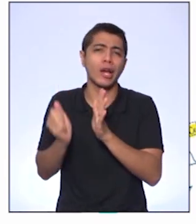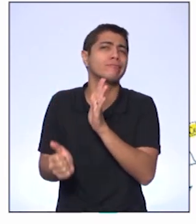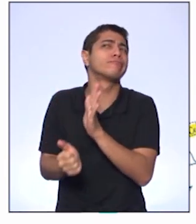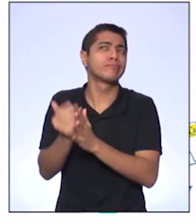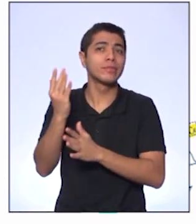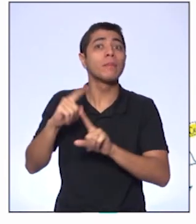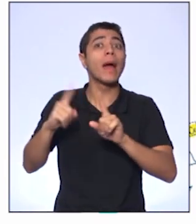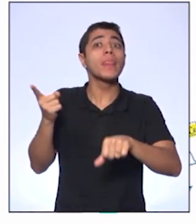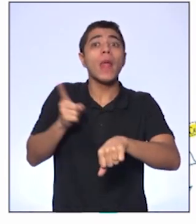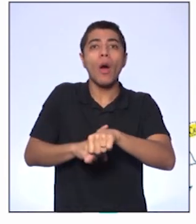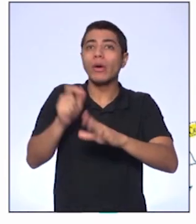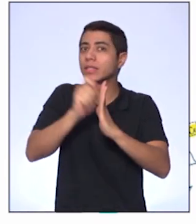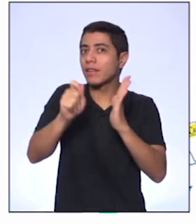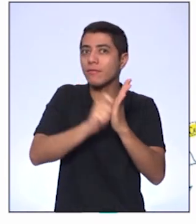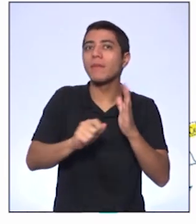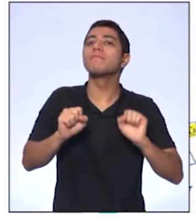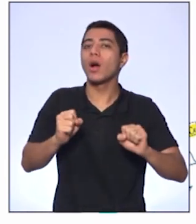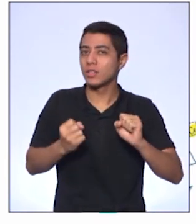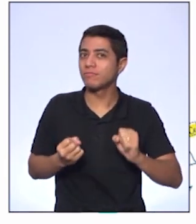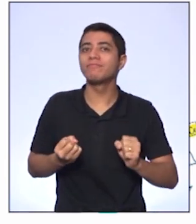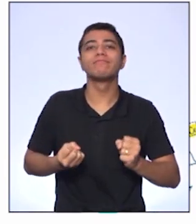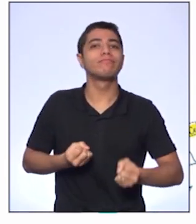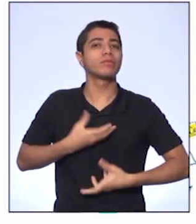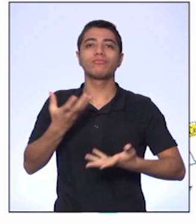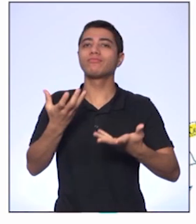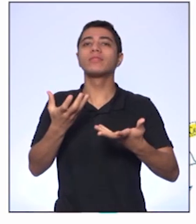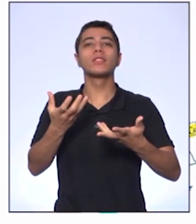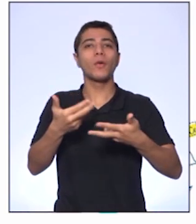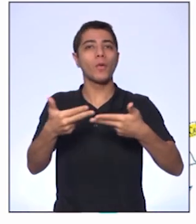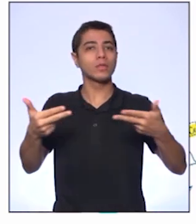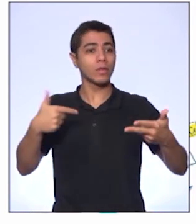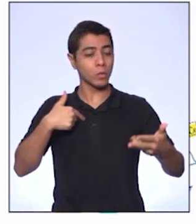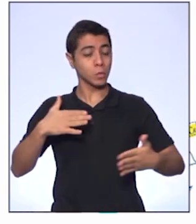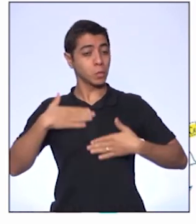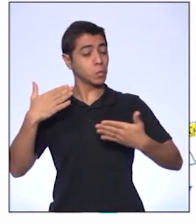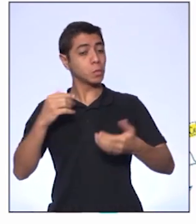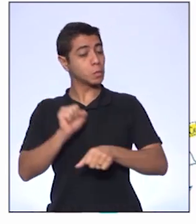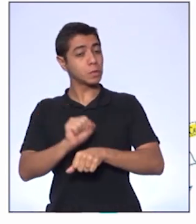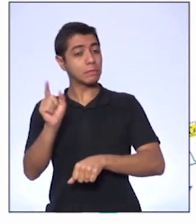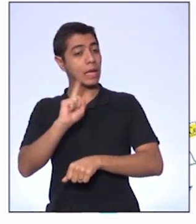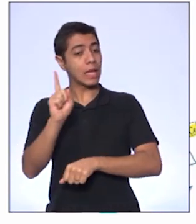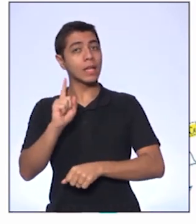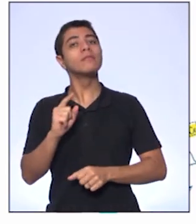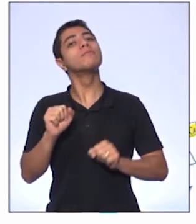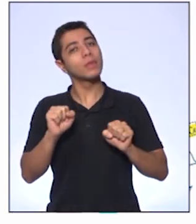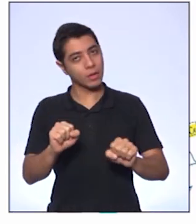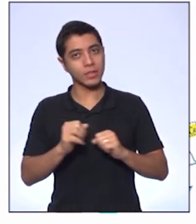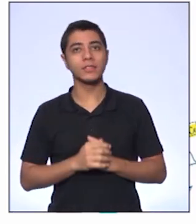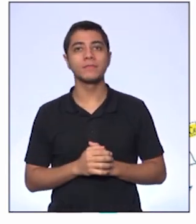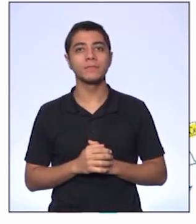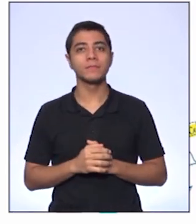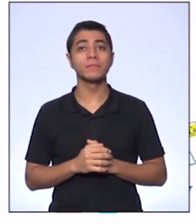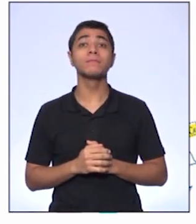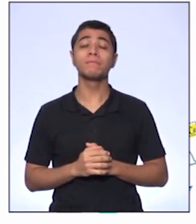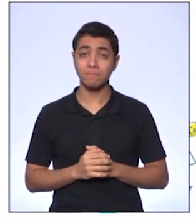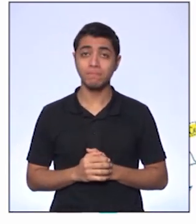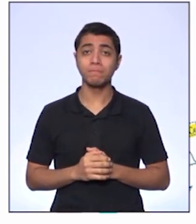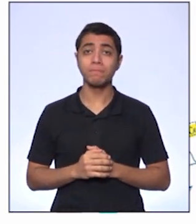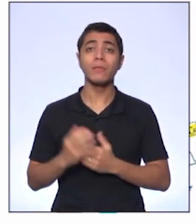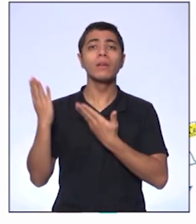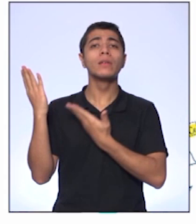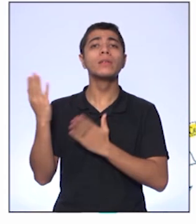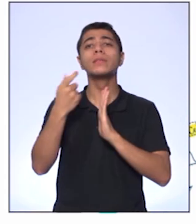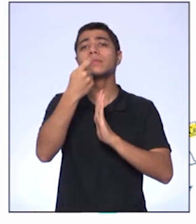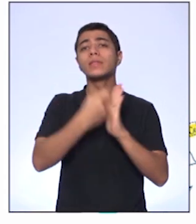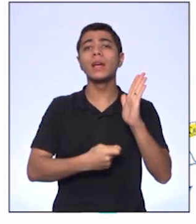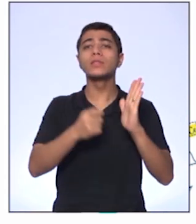inesperado. Predomina nesse texto a função da linguagem. Predomina nesse texto que função? Bom, a função que se